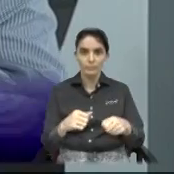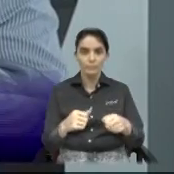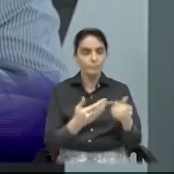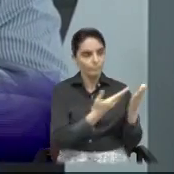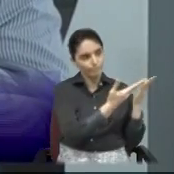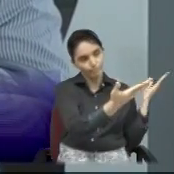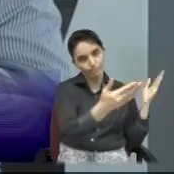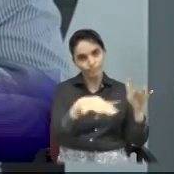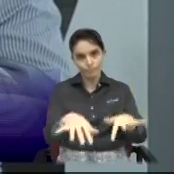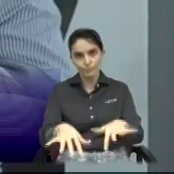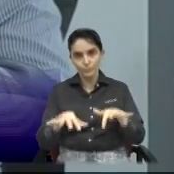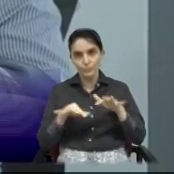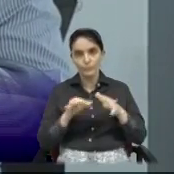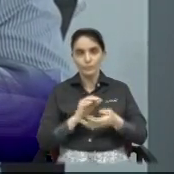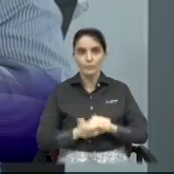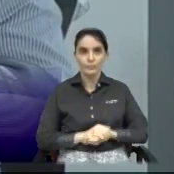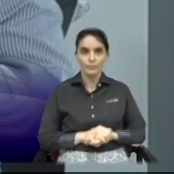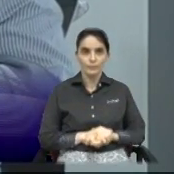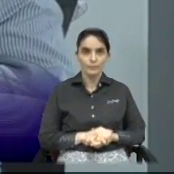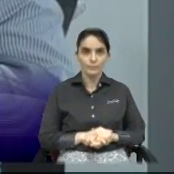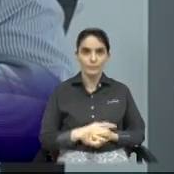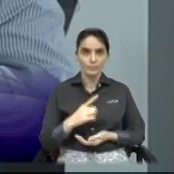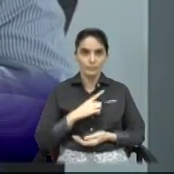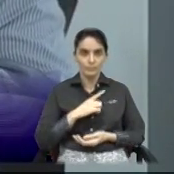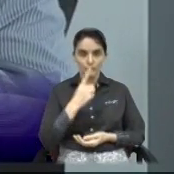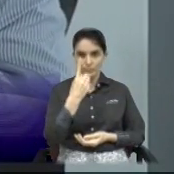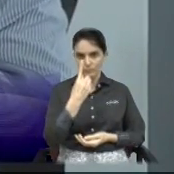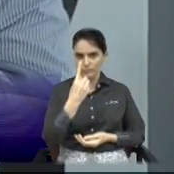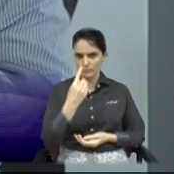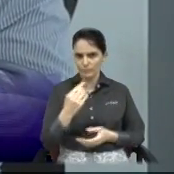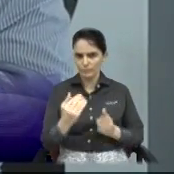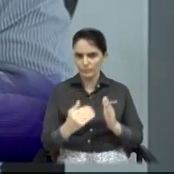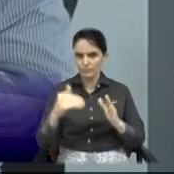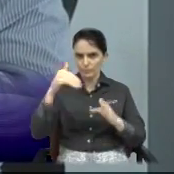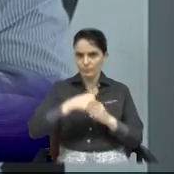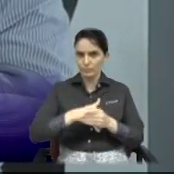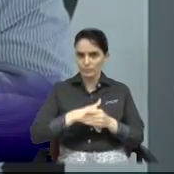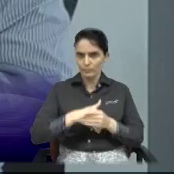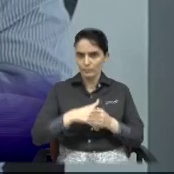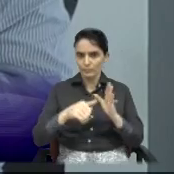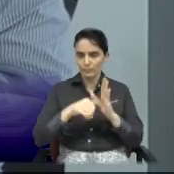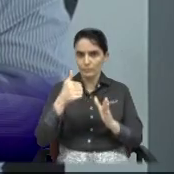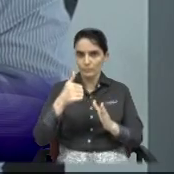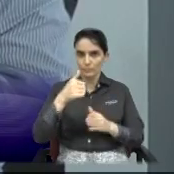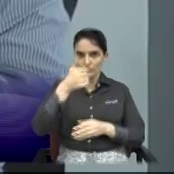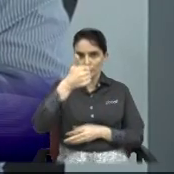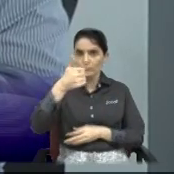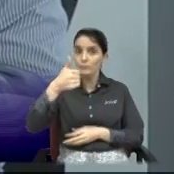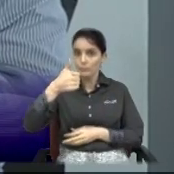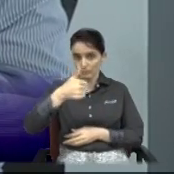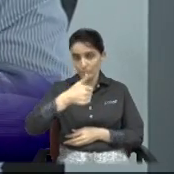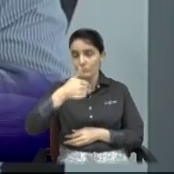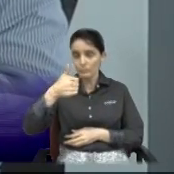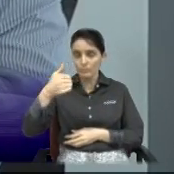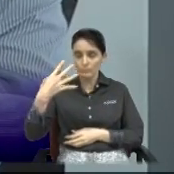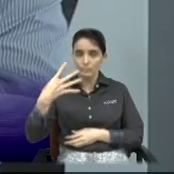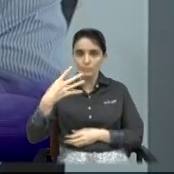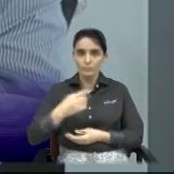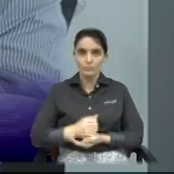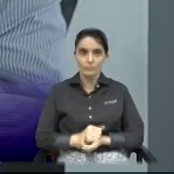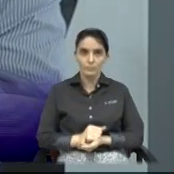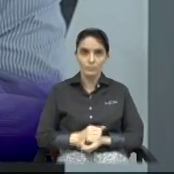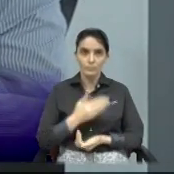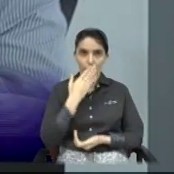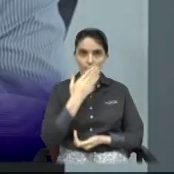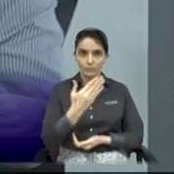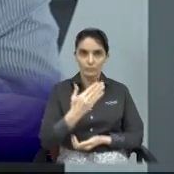aqui. Tem uma moção e em especial para votar na frente? Tem Já? a moção 114. Eu peço para